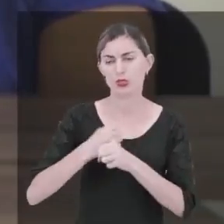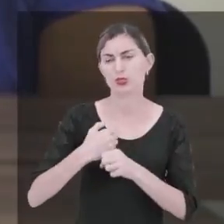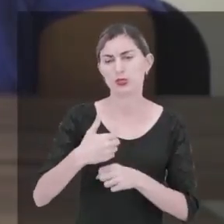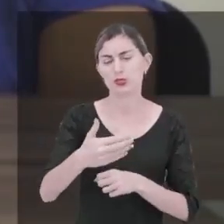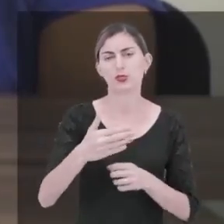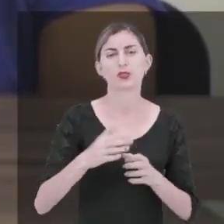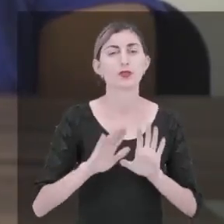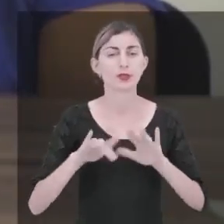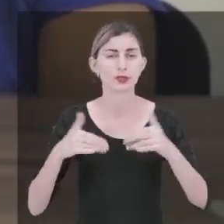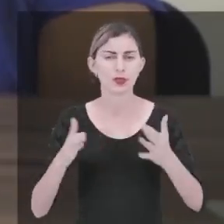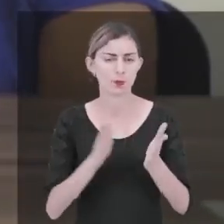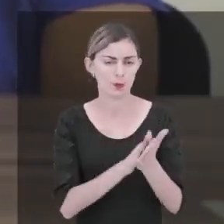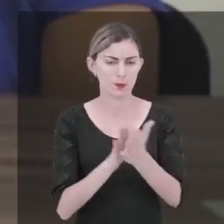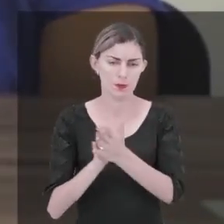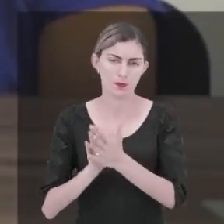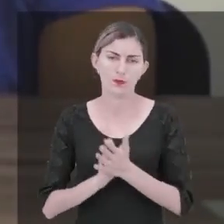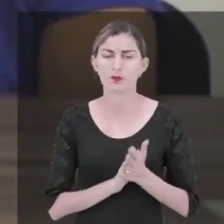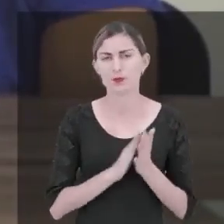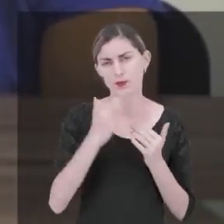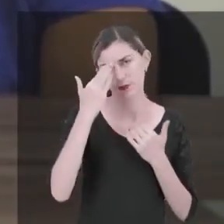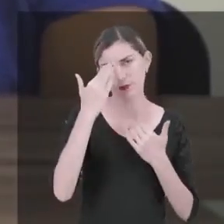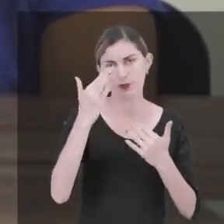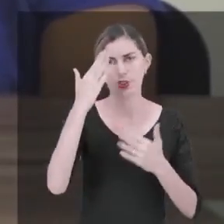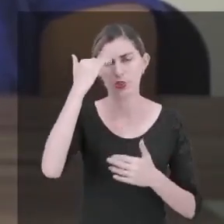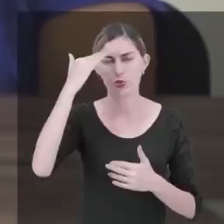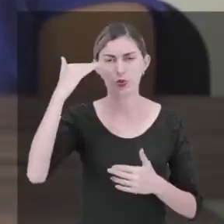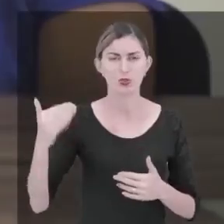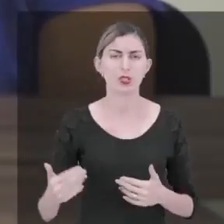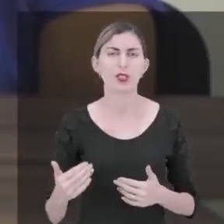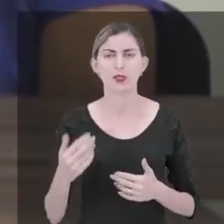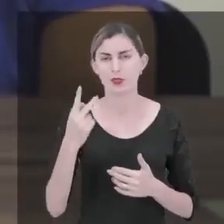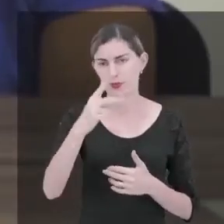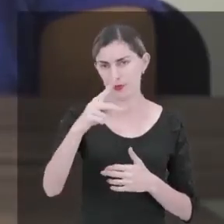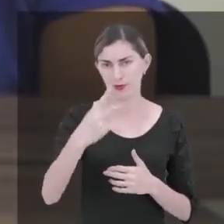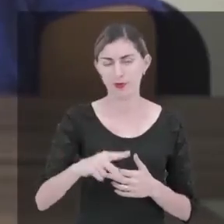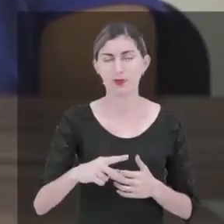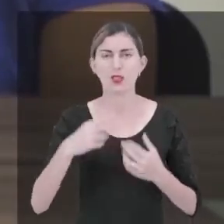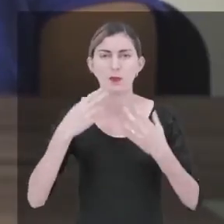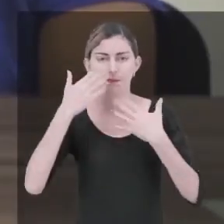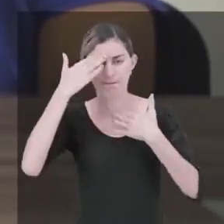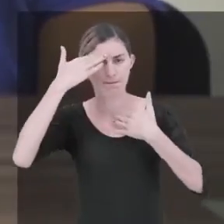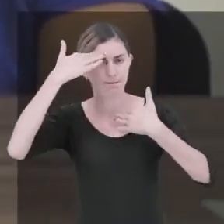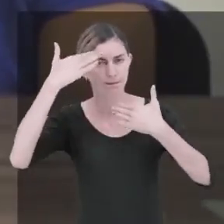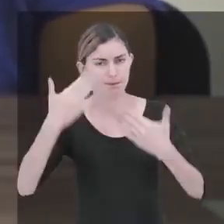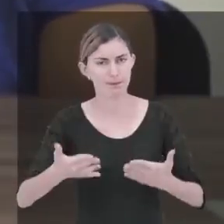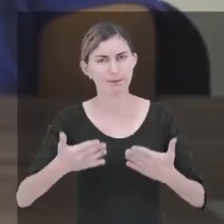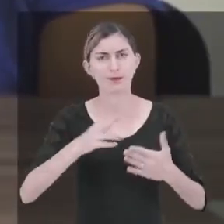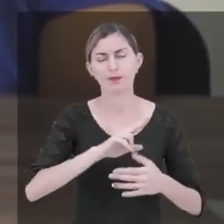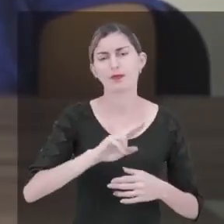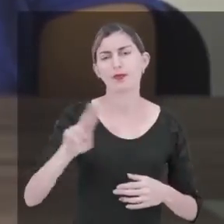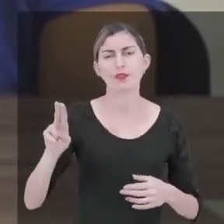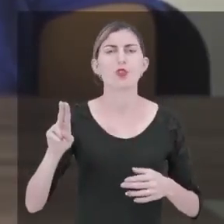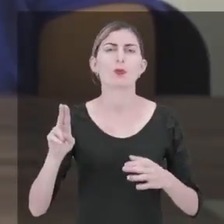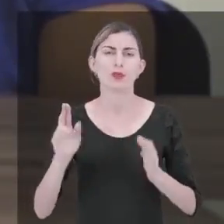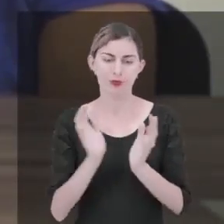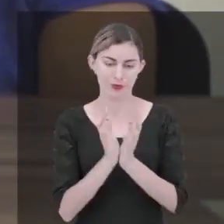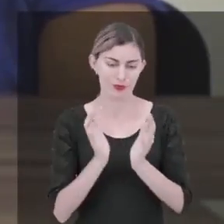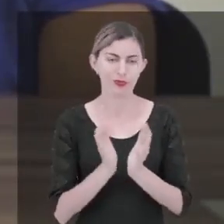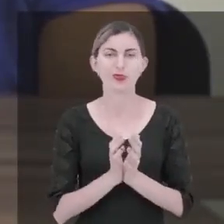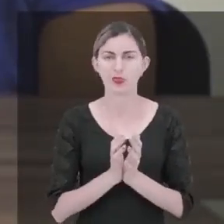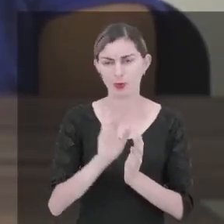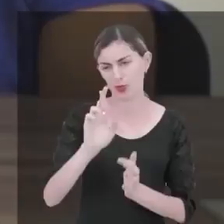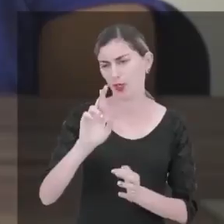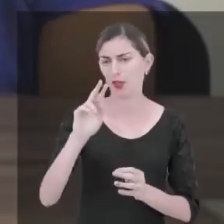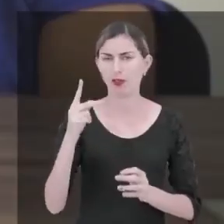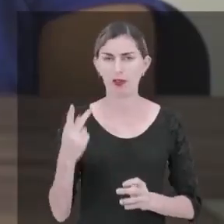alguns anos. Então, parabéns. Obrigada. Muito sucesso para você. Muito obrigada. Em nome